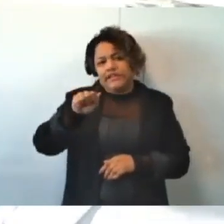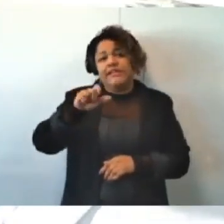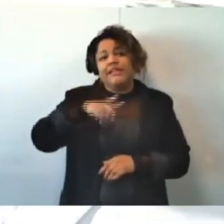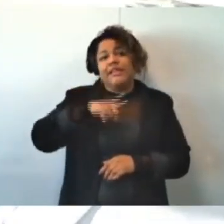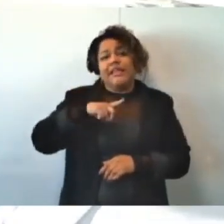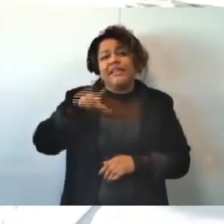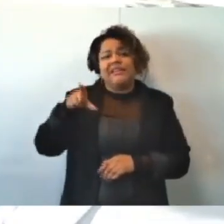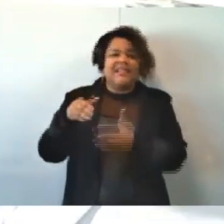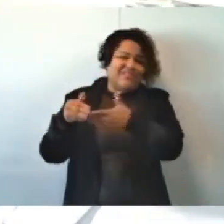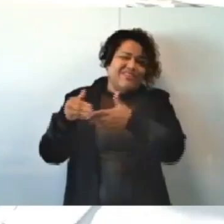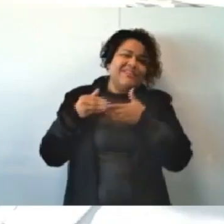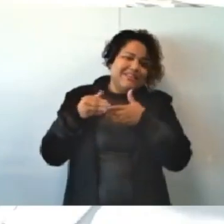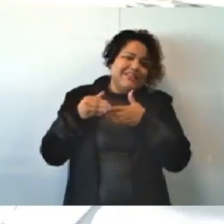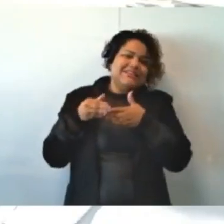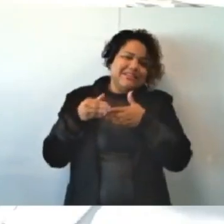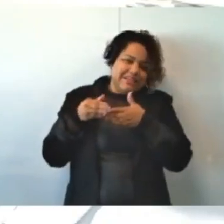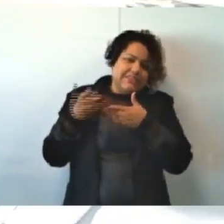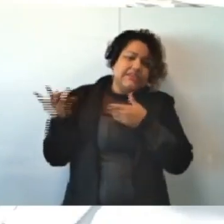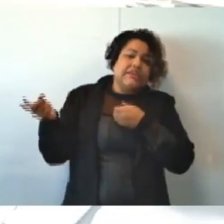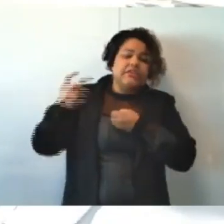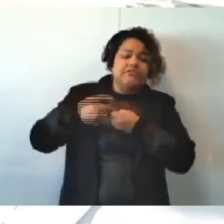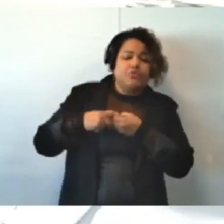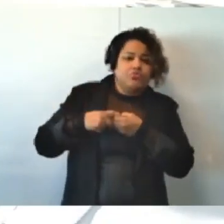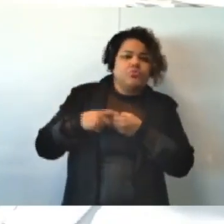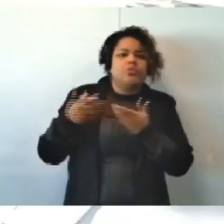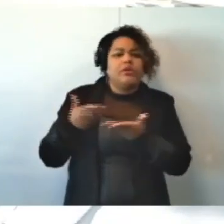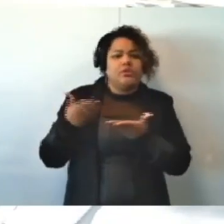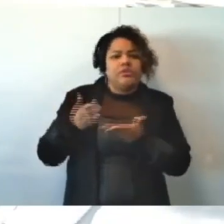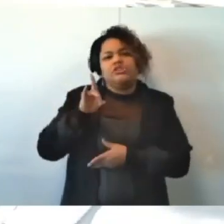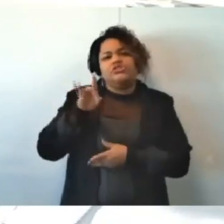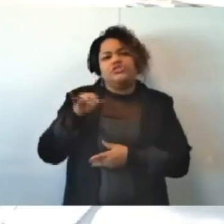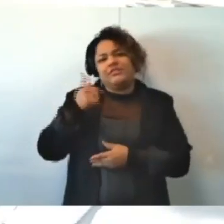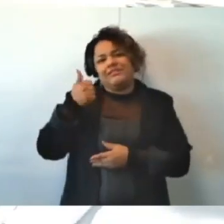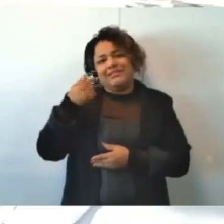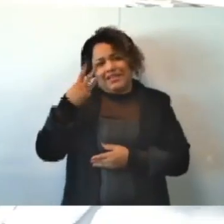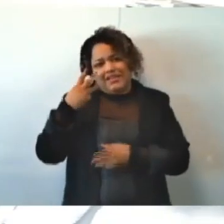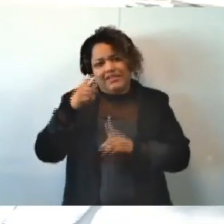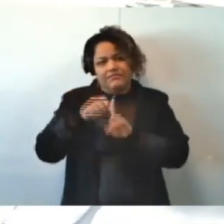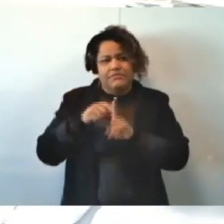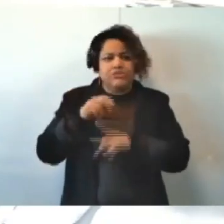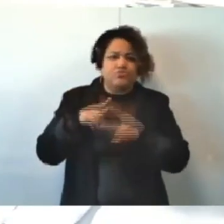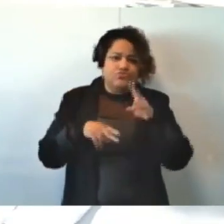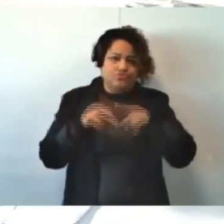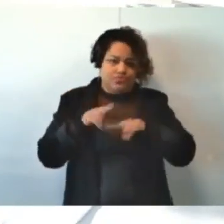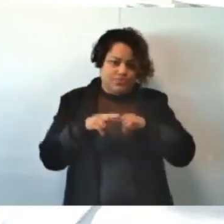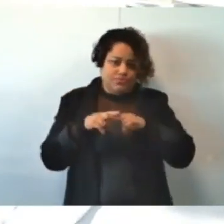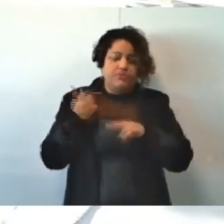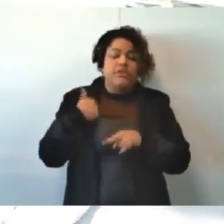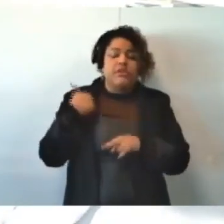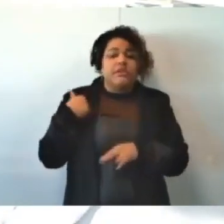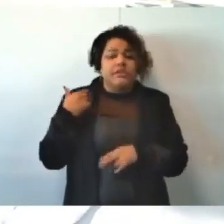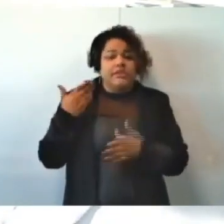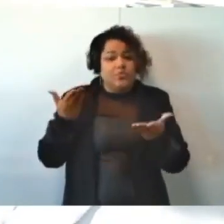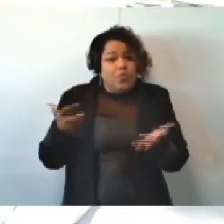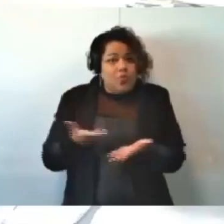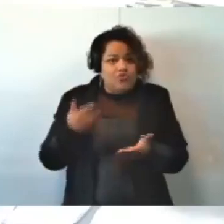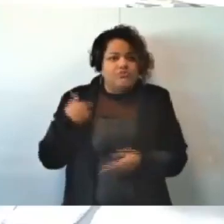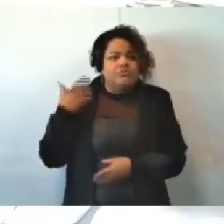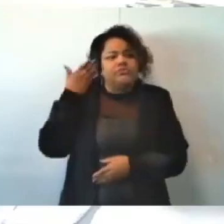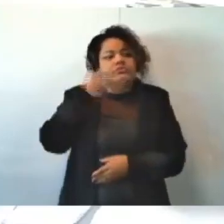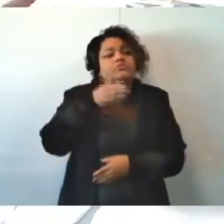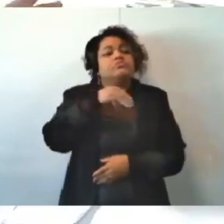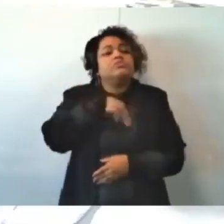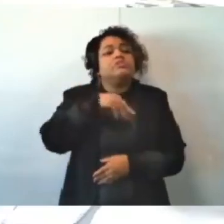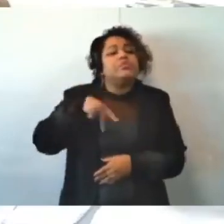ela retornou agora dia 13 de junho. Até o presente momento, que eu estive no Ministério Público, né, antes do retorno dela, não